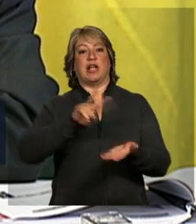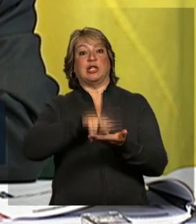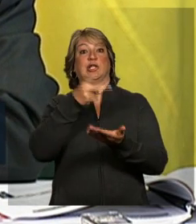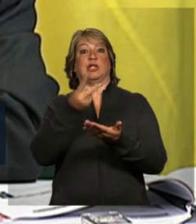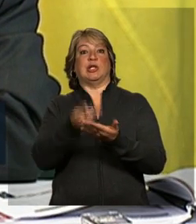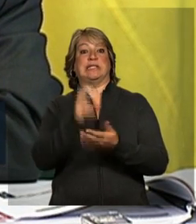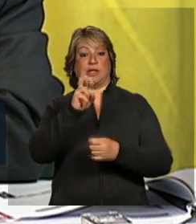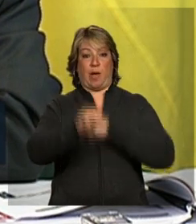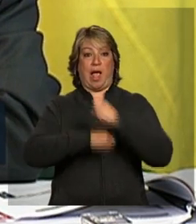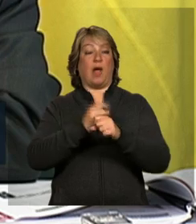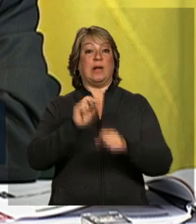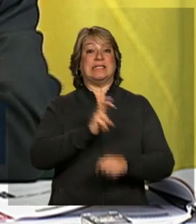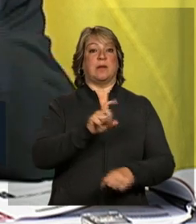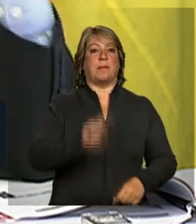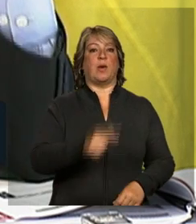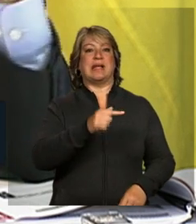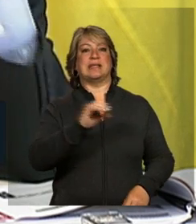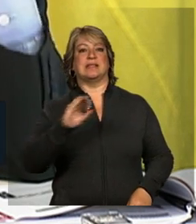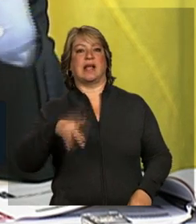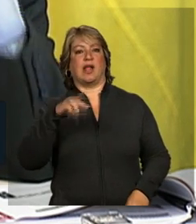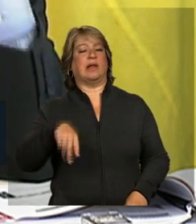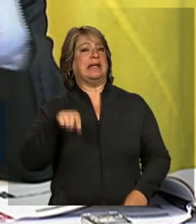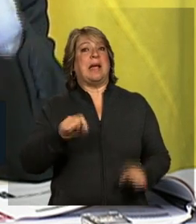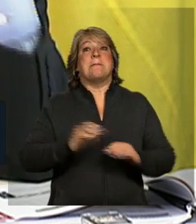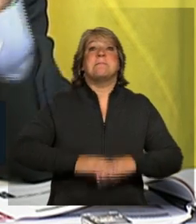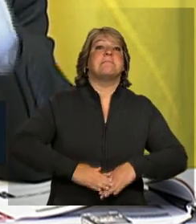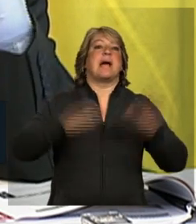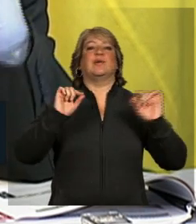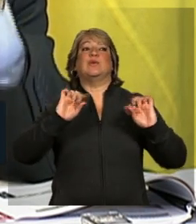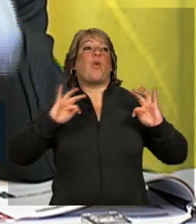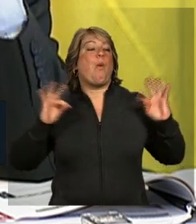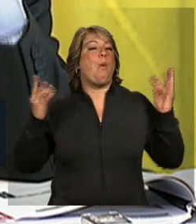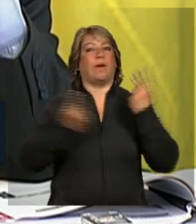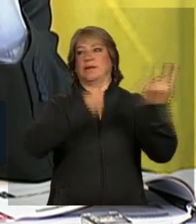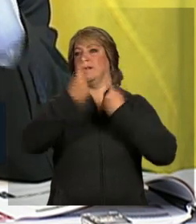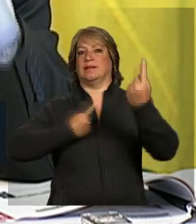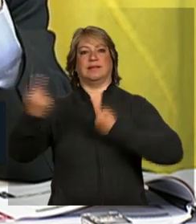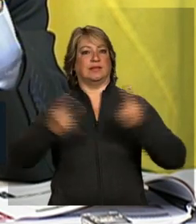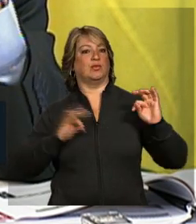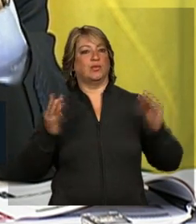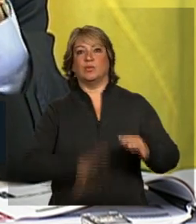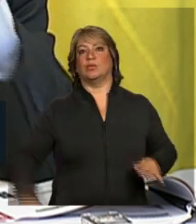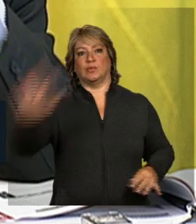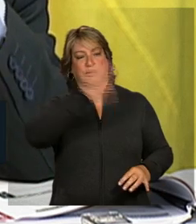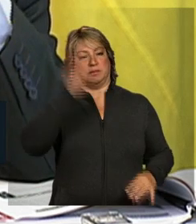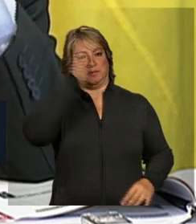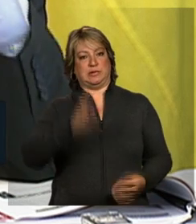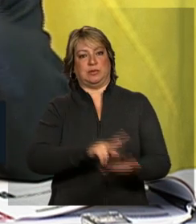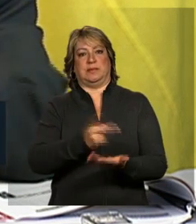em 5 anos 5700 km isso é mais do que toda a rede Rodoviária duplicada Federal